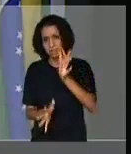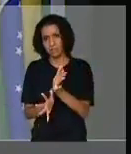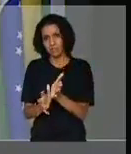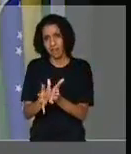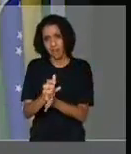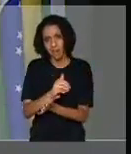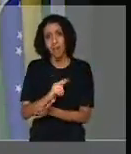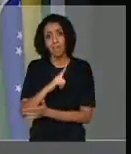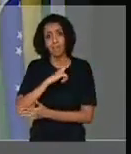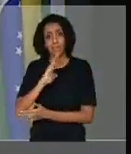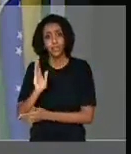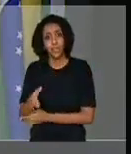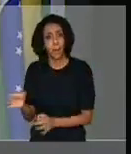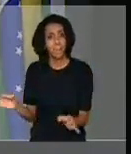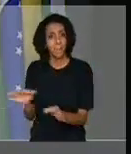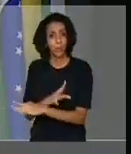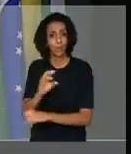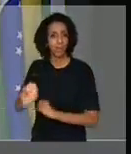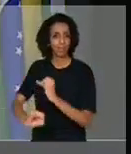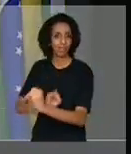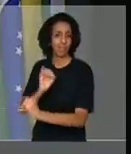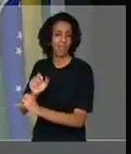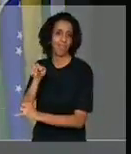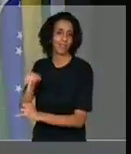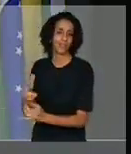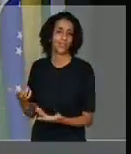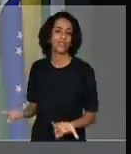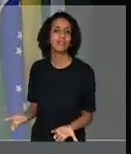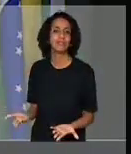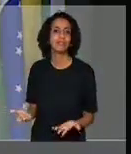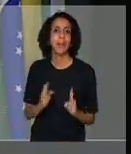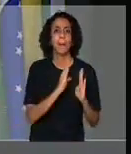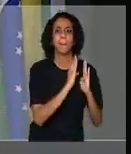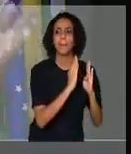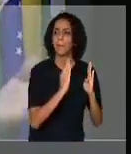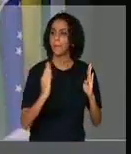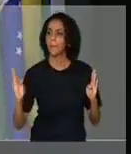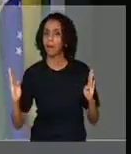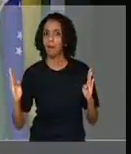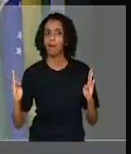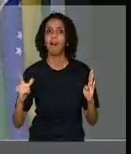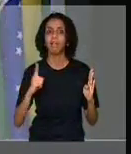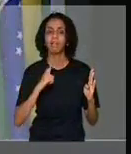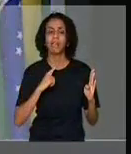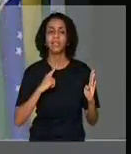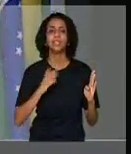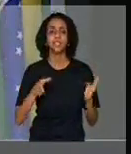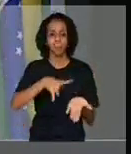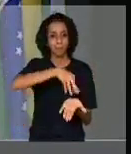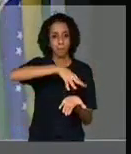de dados estão inseridos hoje na rede mundial de computadores, bibliotecas